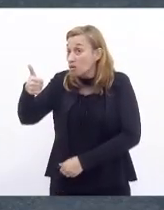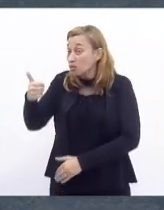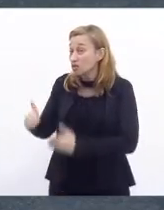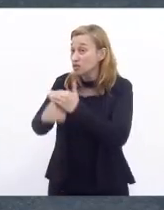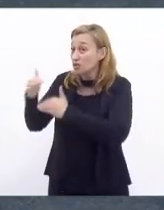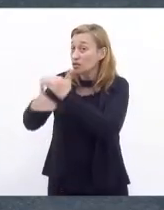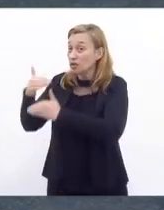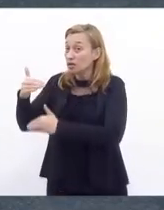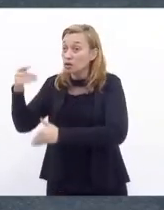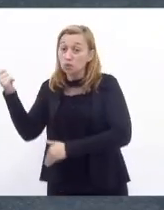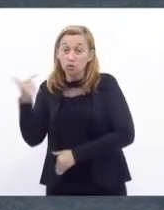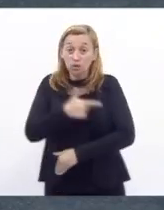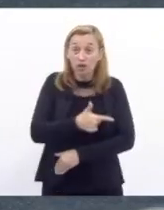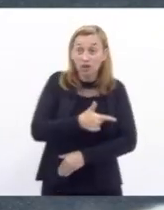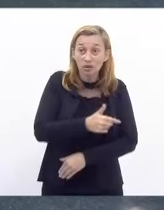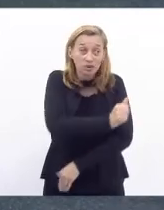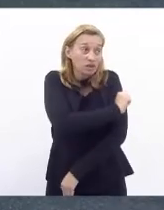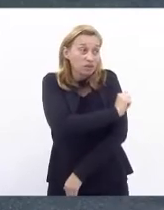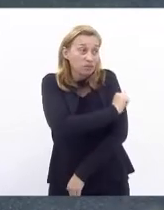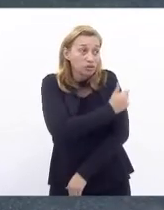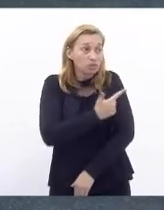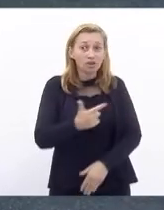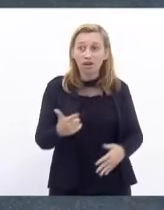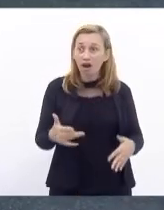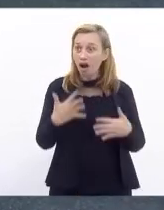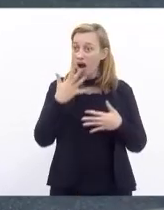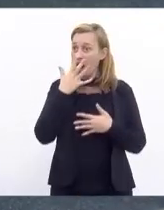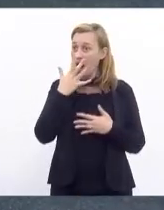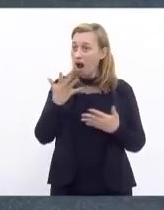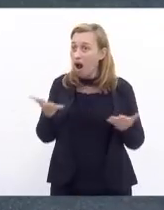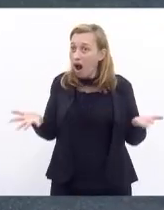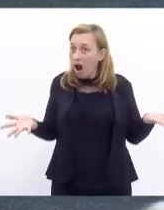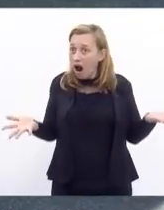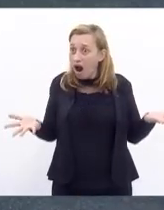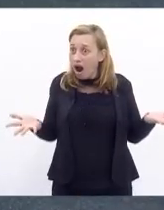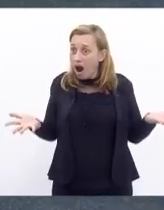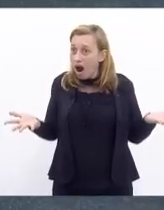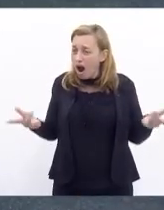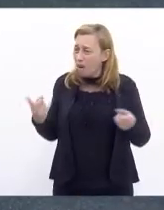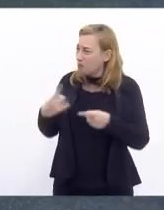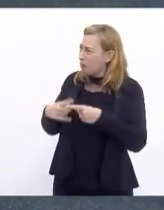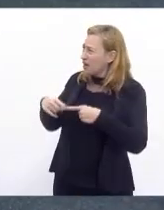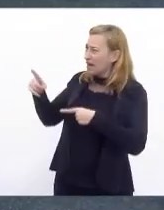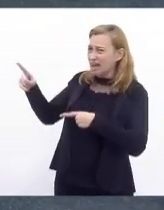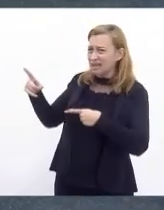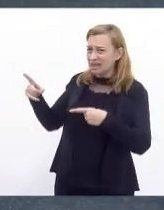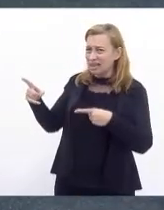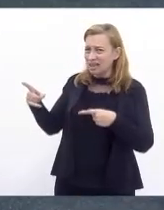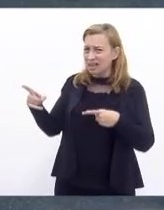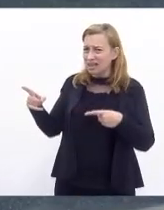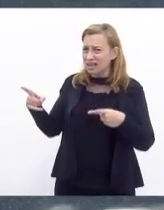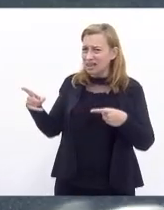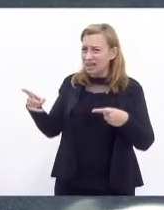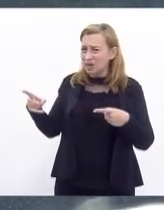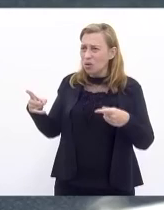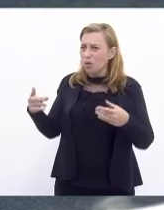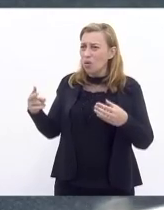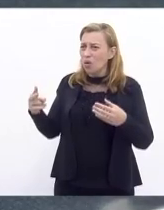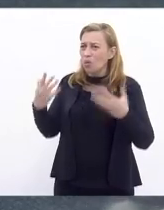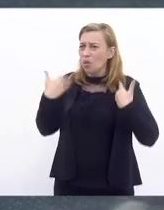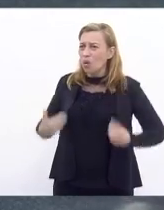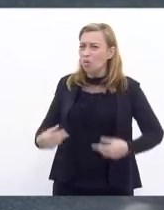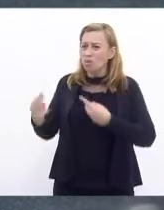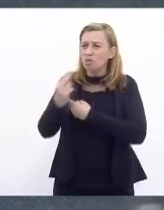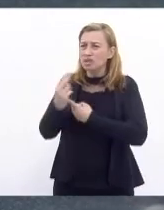alunos que não tomaram. Pasmem. Mas não é porque eles têm anticorpos, ou estão com anticorpos, não. É